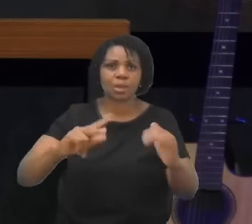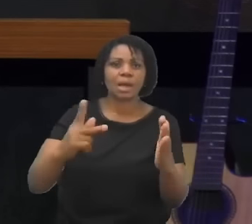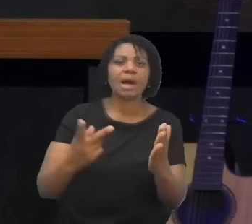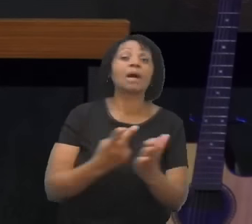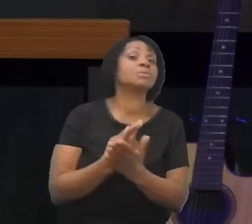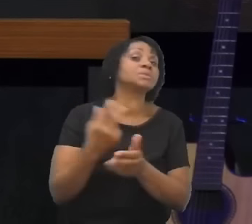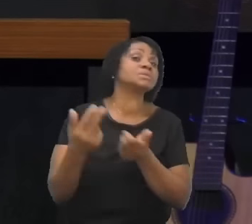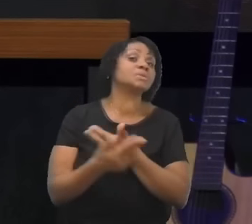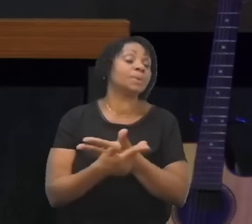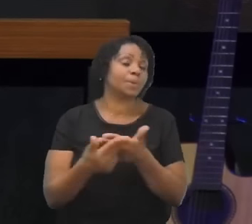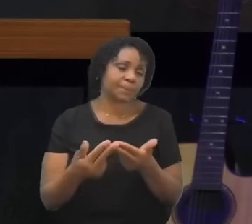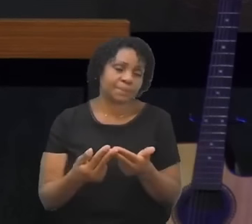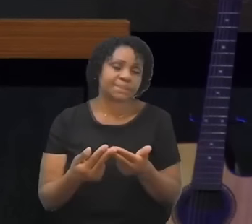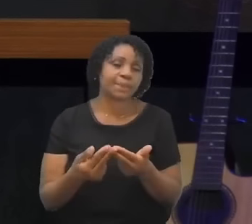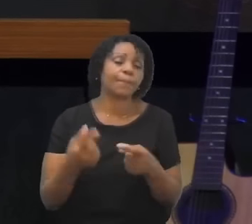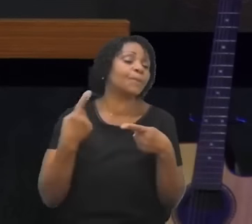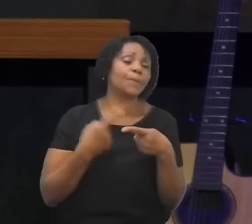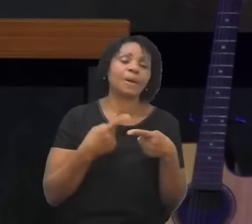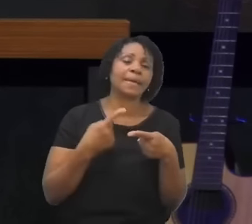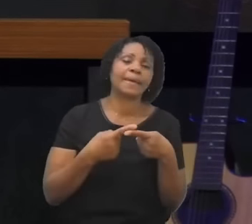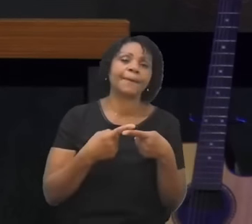algo. Porque